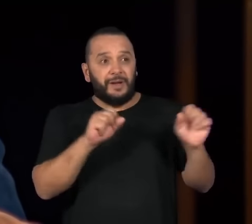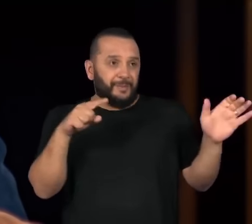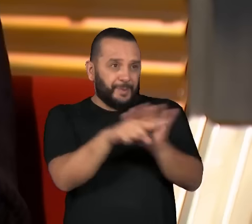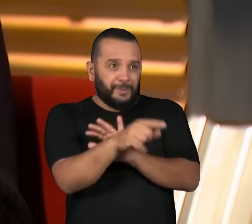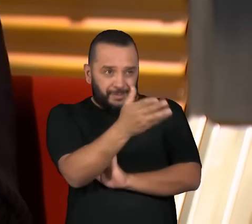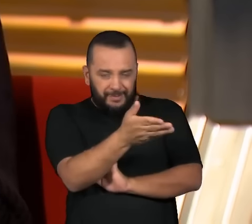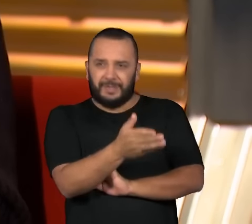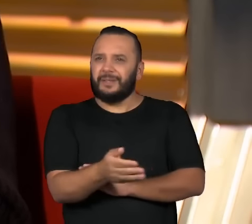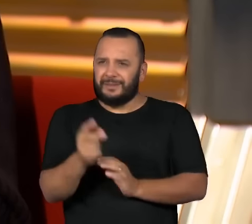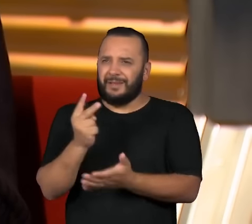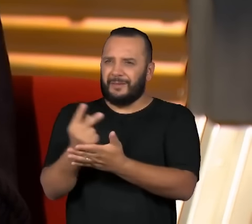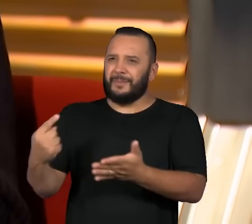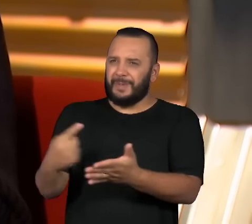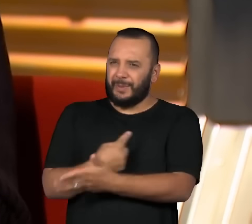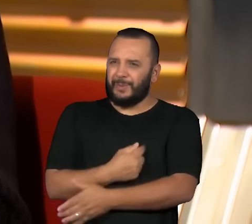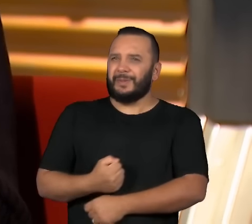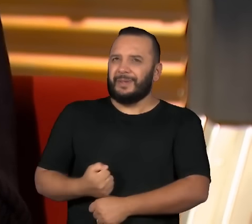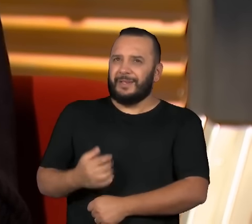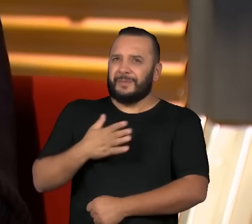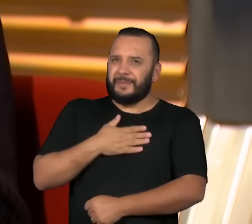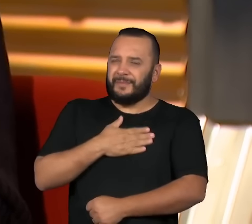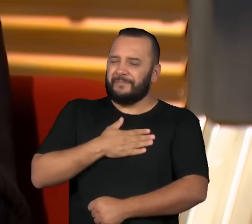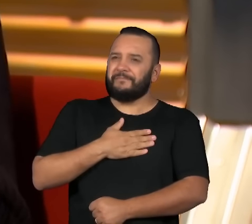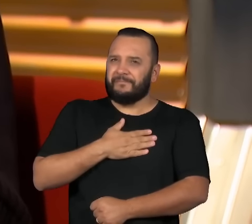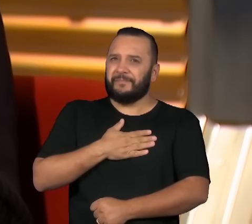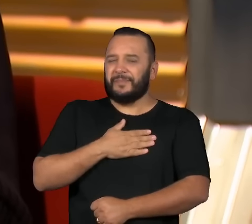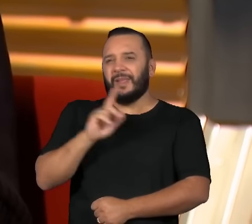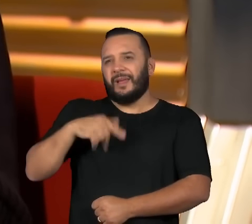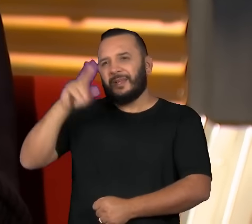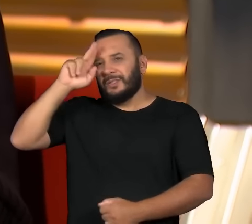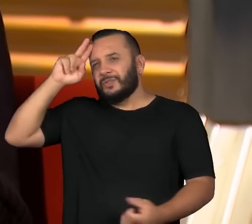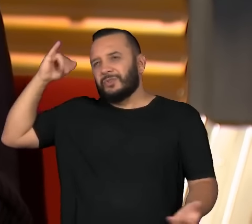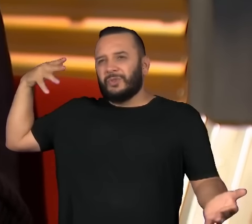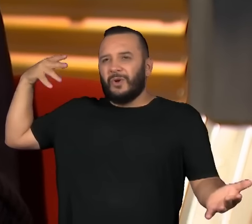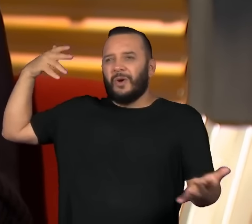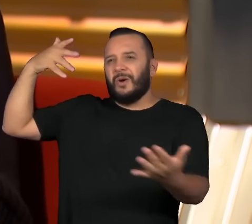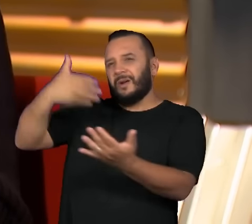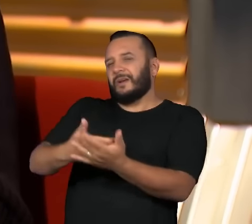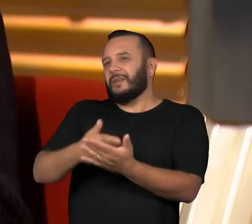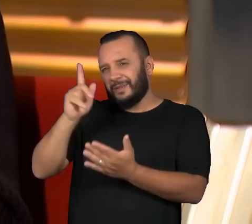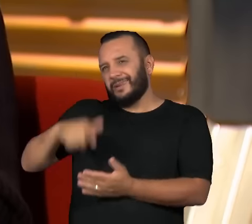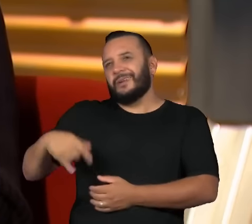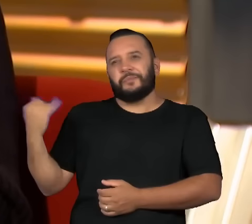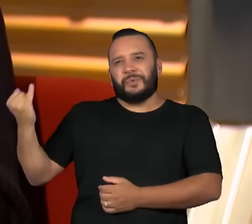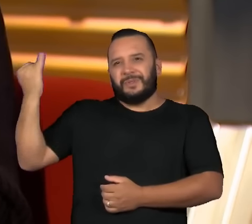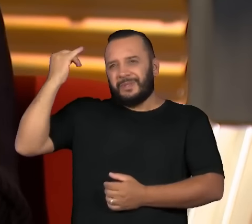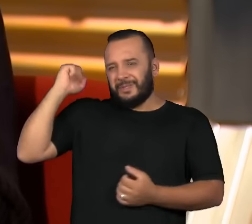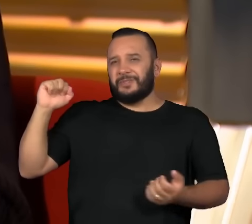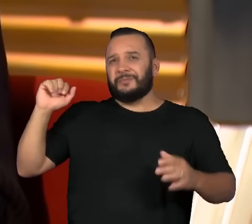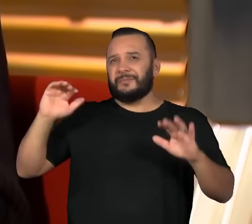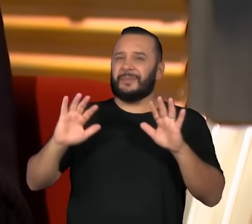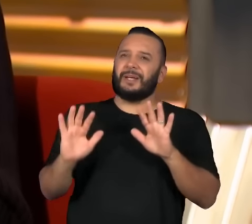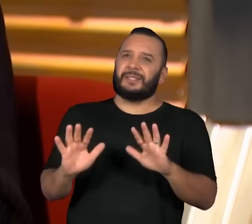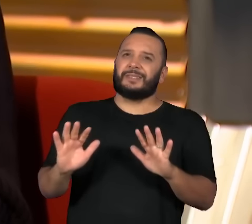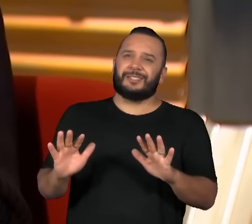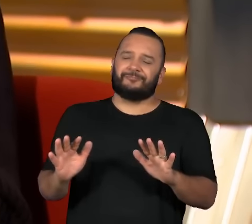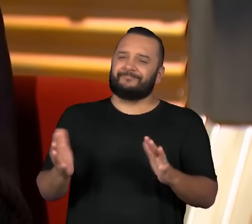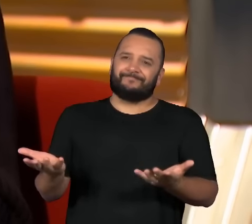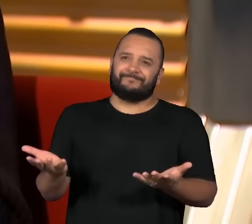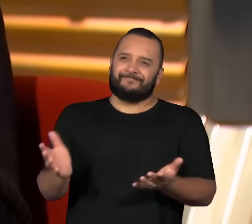também. Direto. É uma parte da nossa história que foi importante, sem dúvida, mas que, putz,